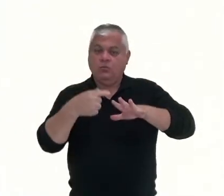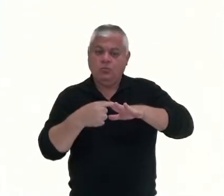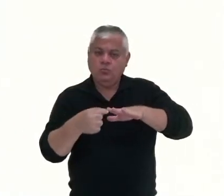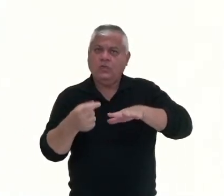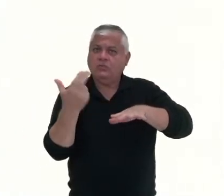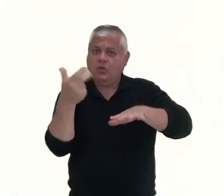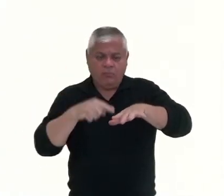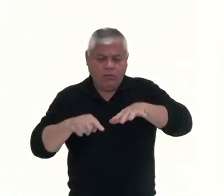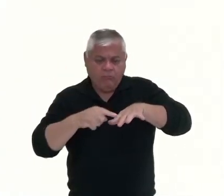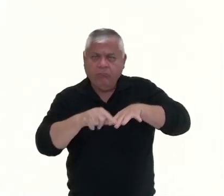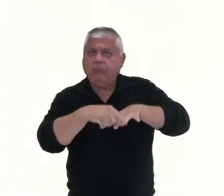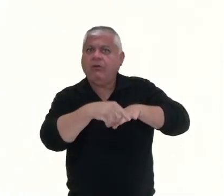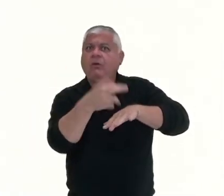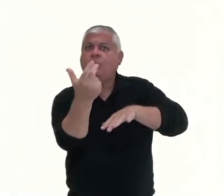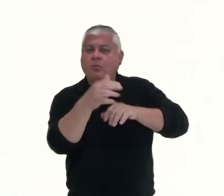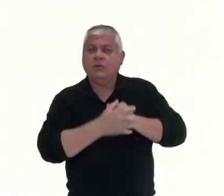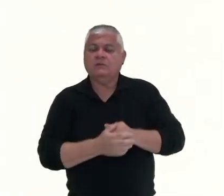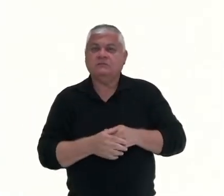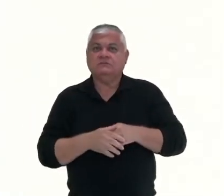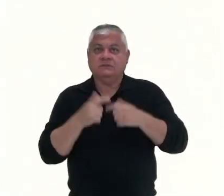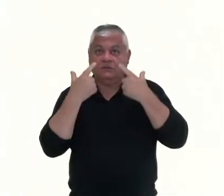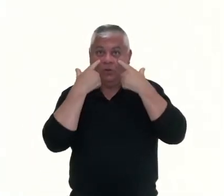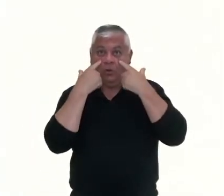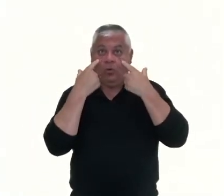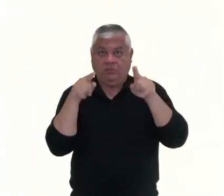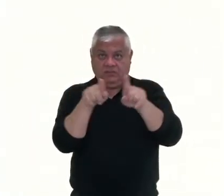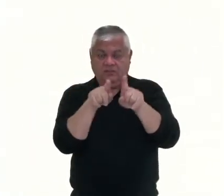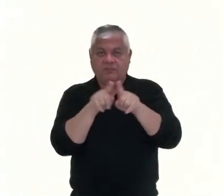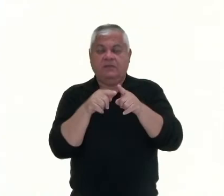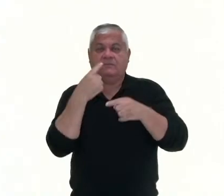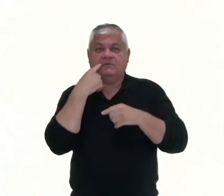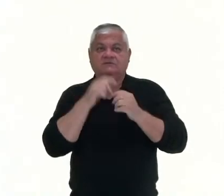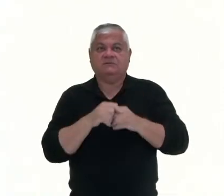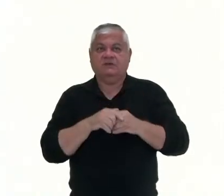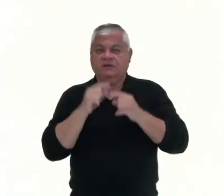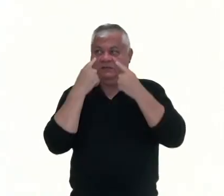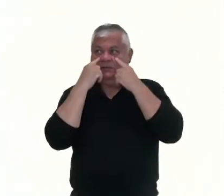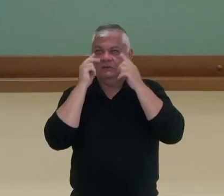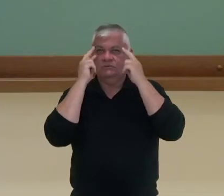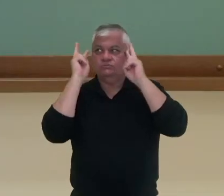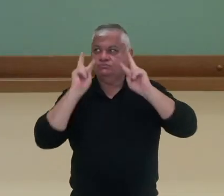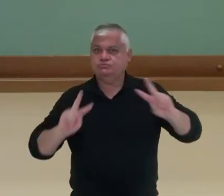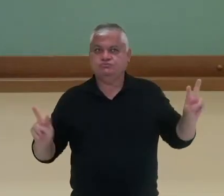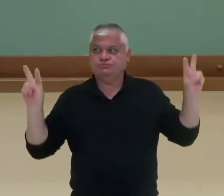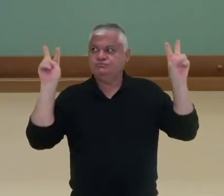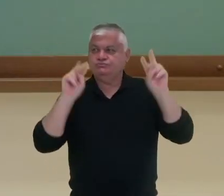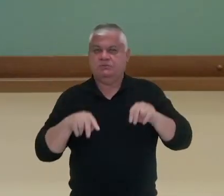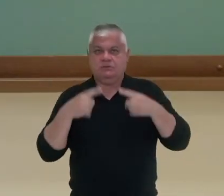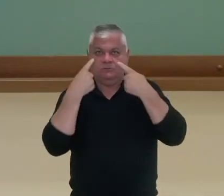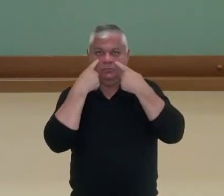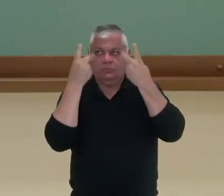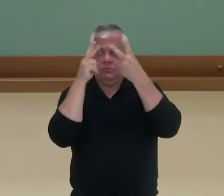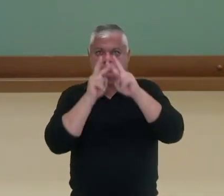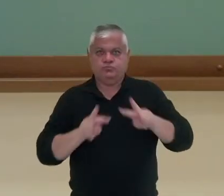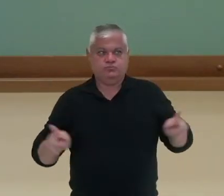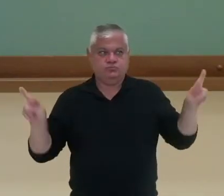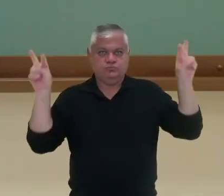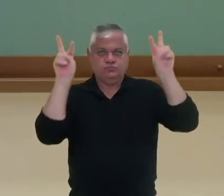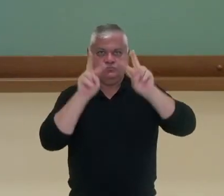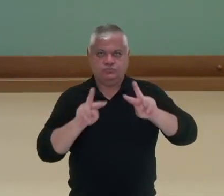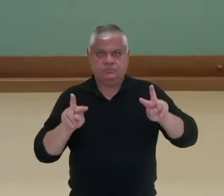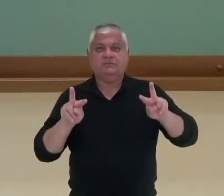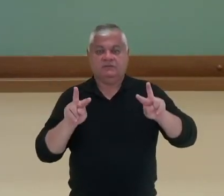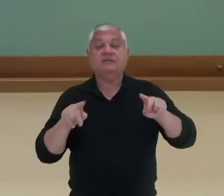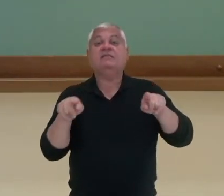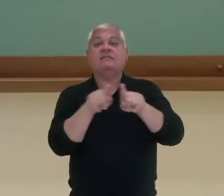A visão binocular, como os olhos estão mais perto do rosto, então eu consigo, através dos olhos, olhar num ponto